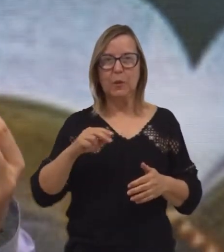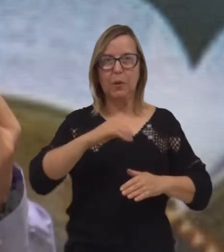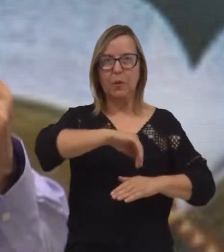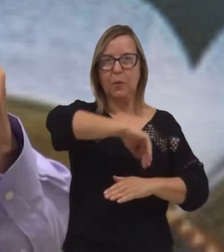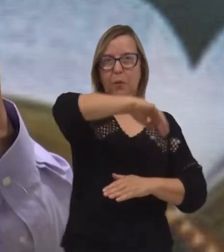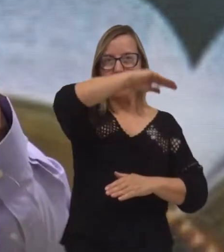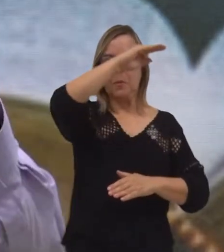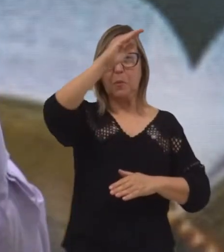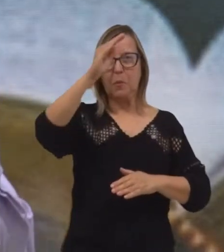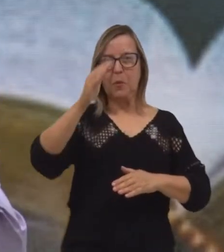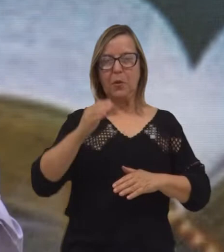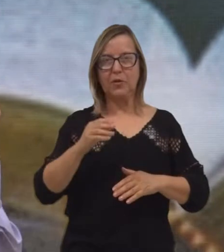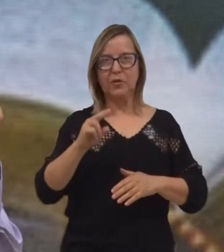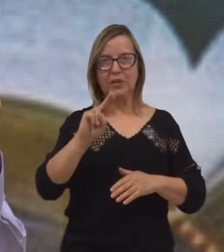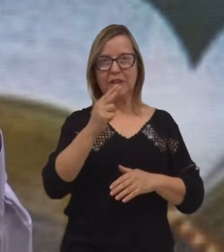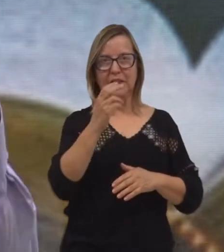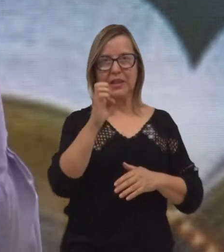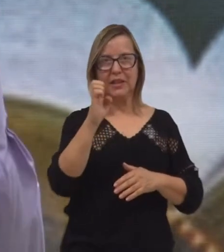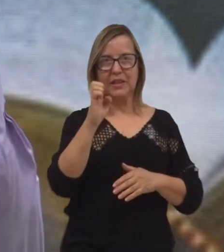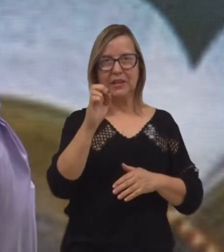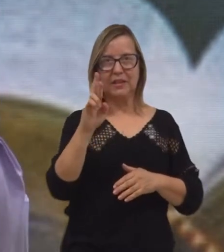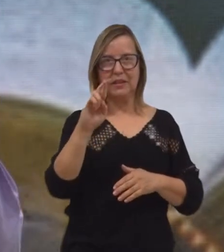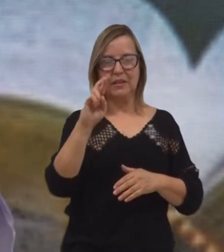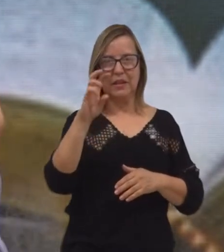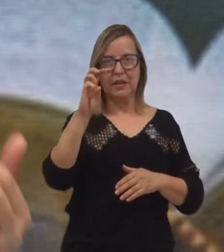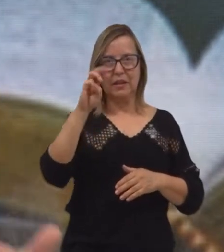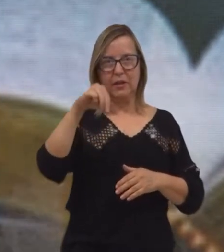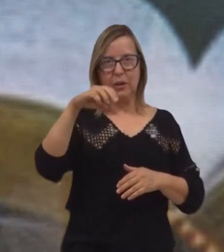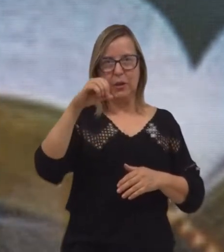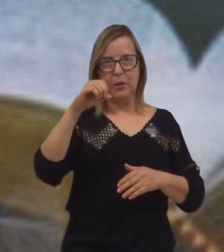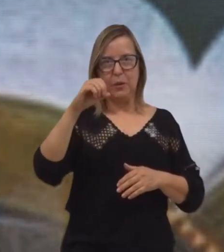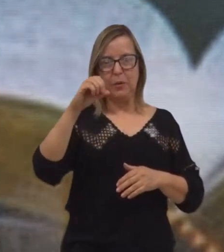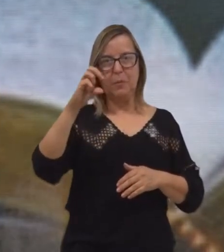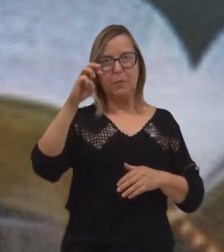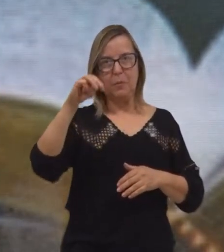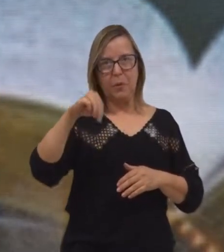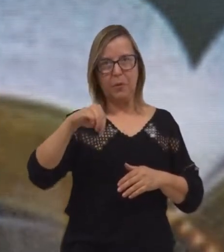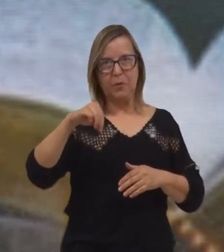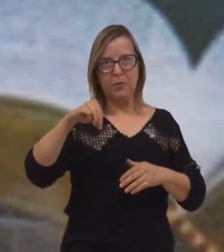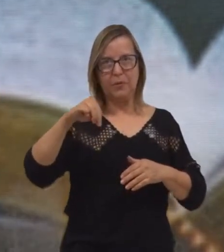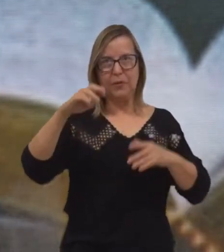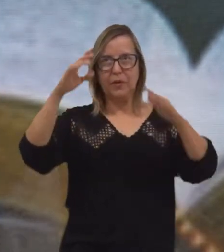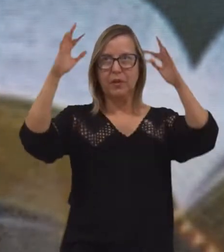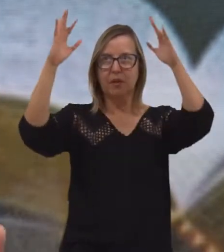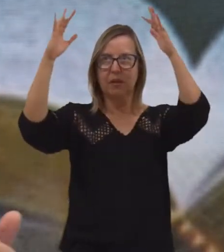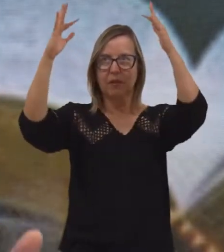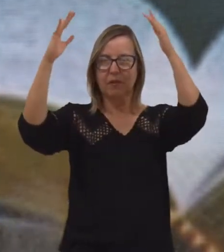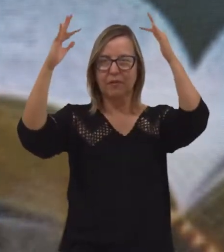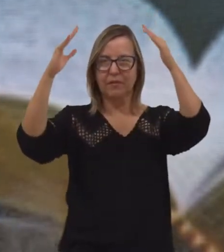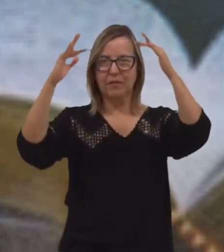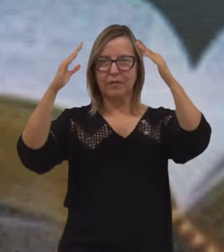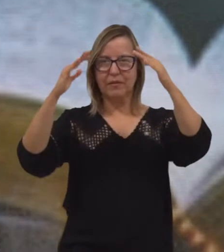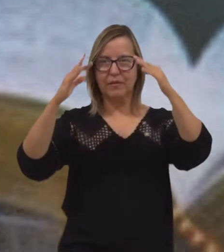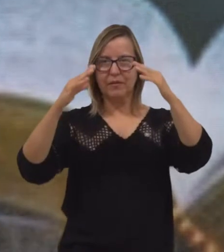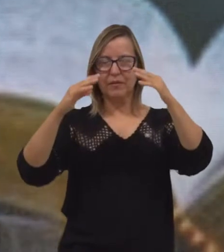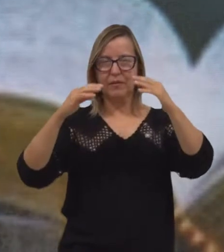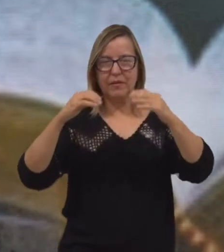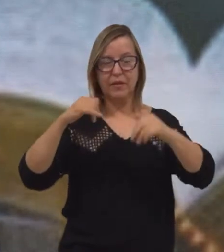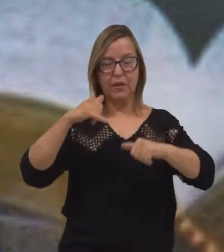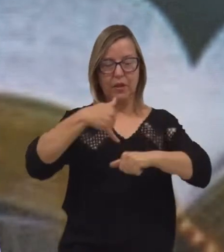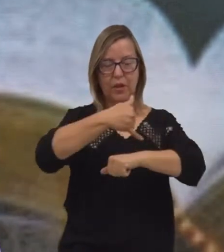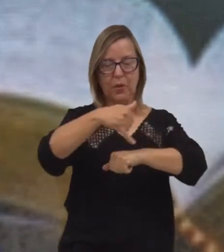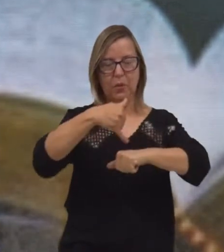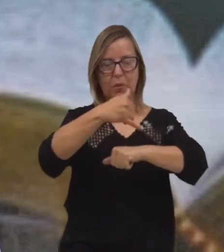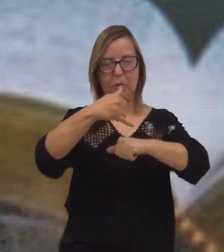Hermon, é uma expressão muito bonita do óleo precioso que desce sobre a cabeça, é o óleo da unção do Espírito